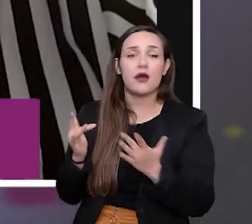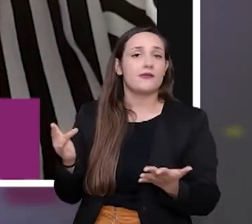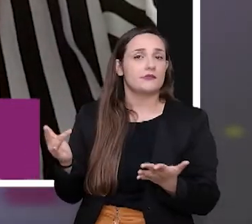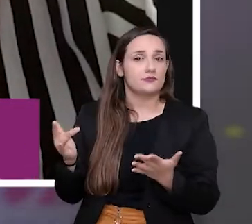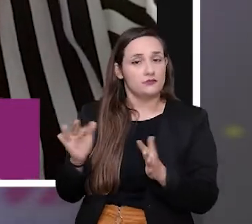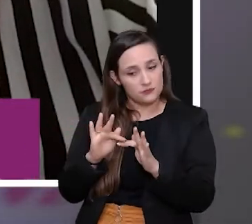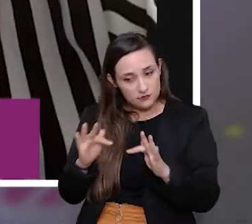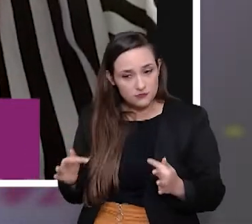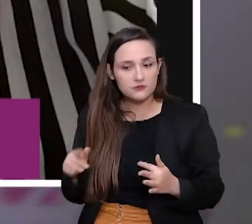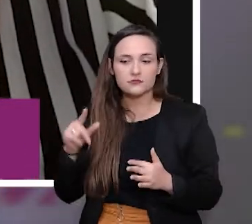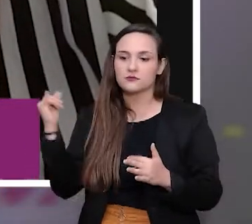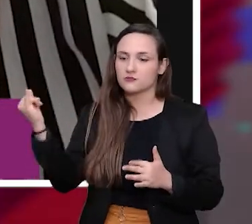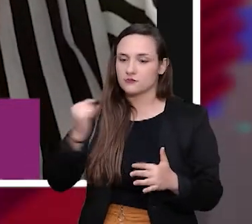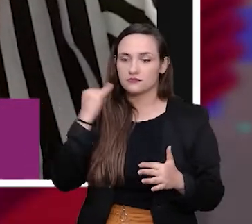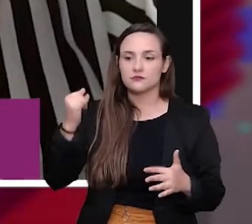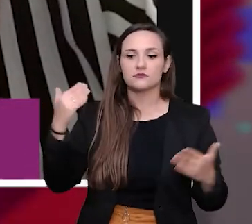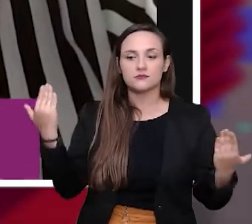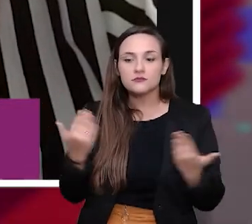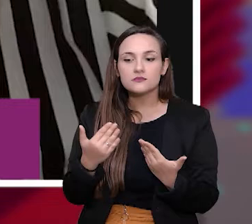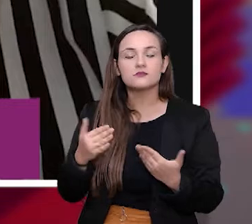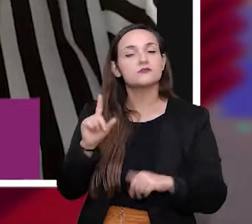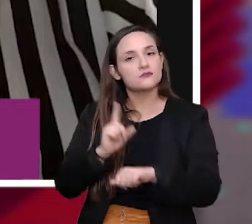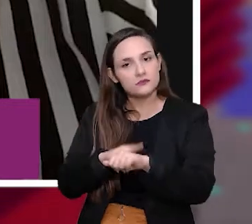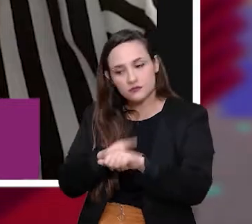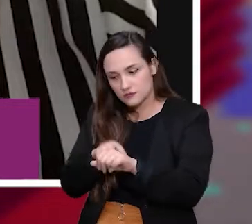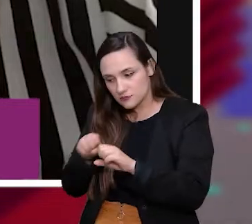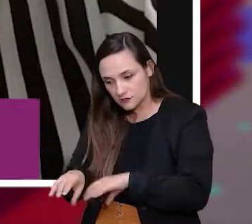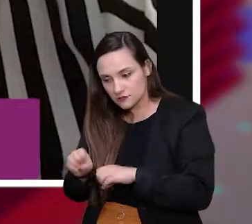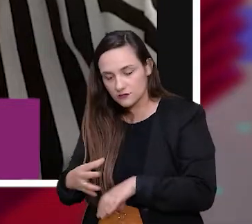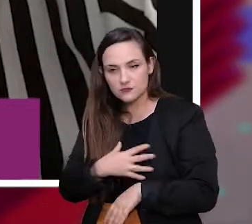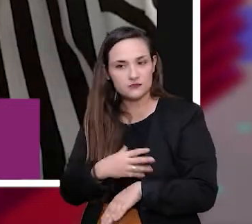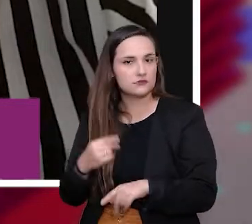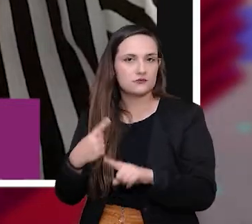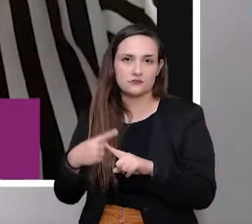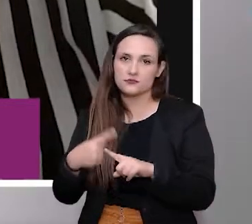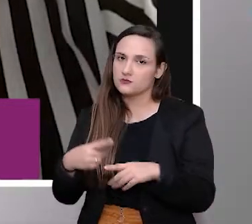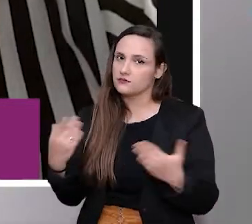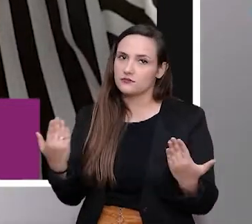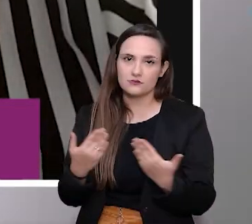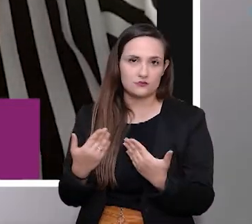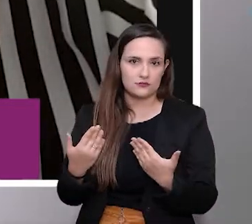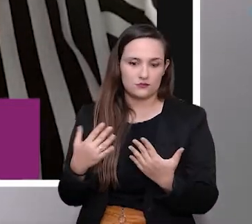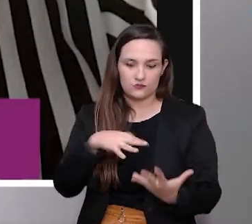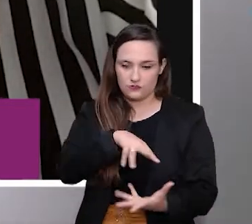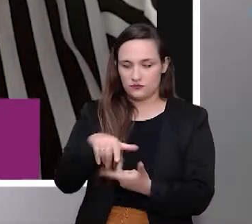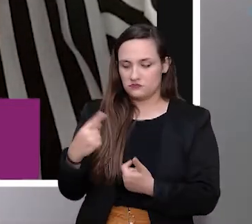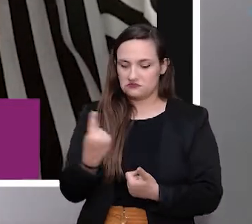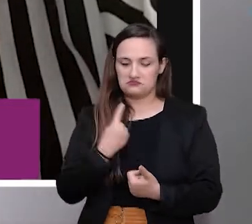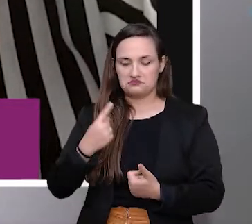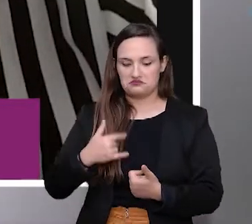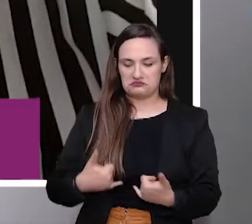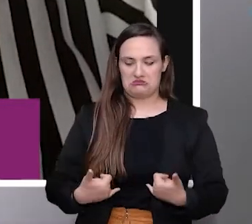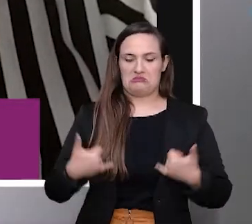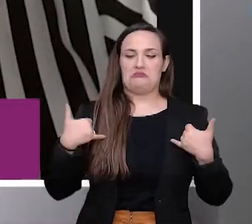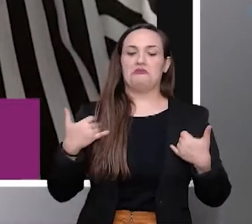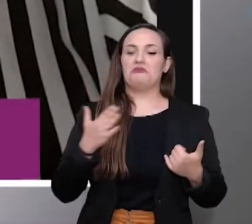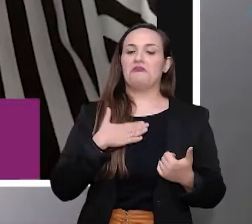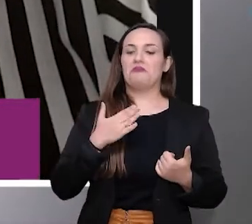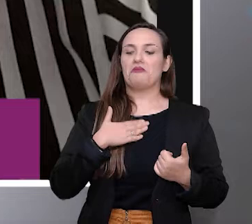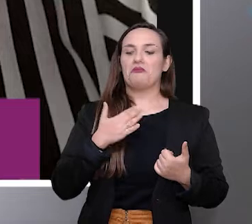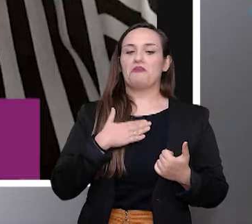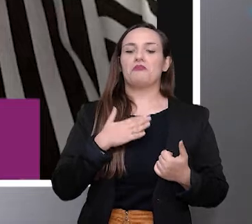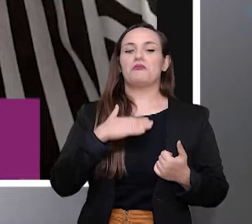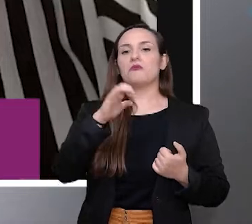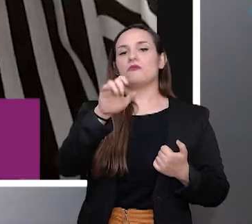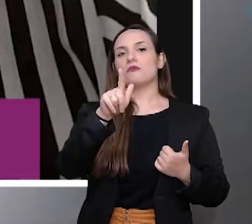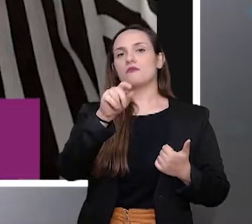da empatia, são questões fundamentais hoje na criação dos nossos filhos, porque o mundo hoje é muito individualista. Então, é em casa